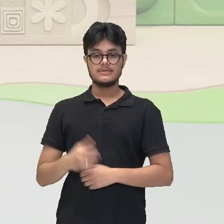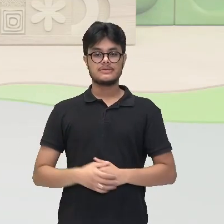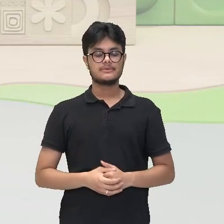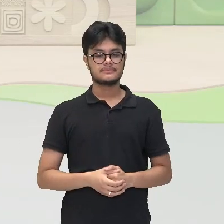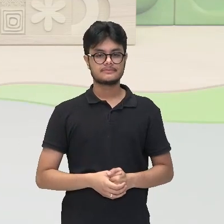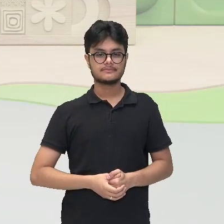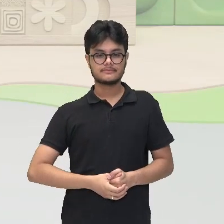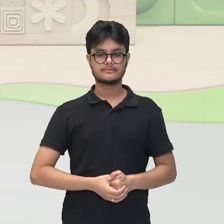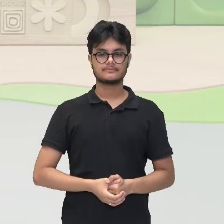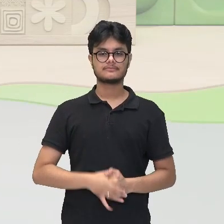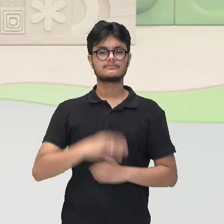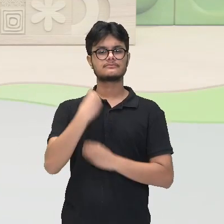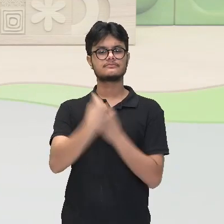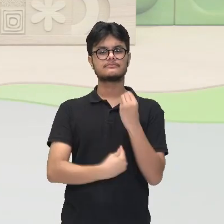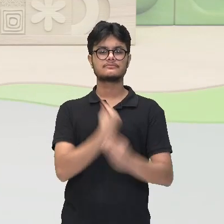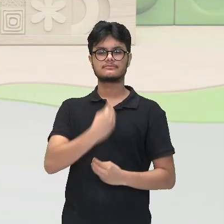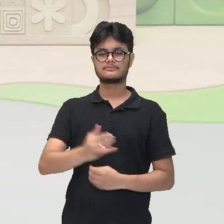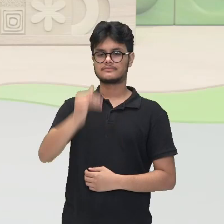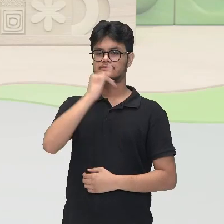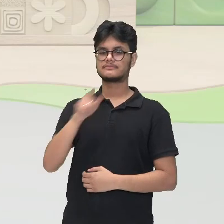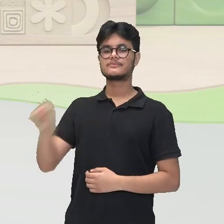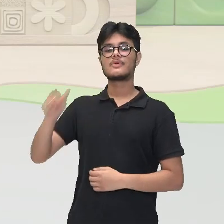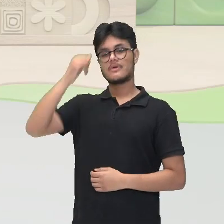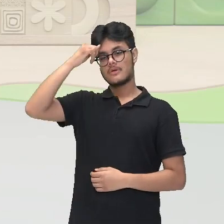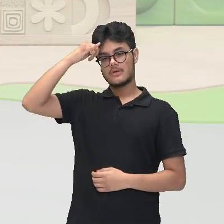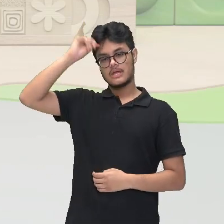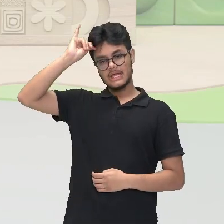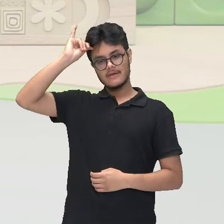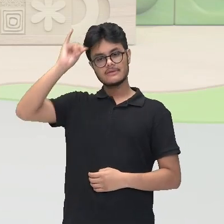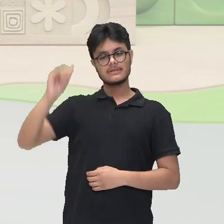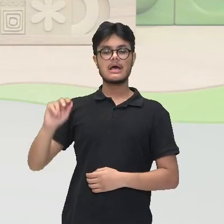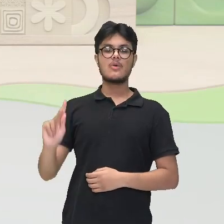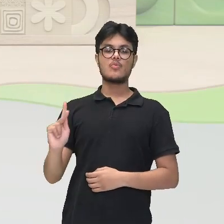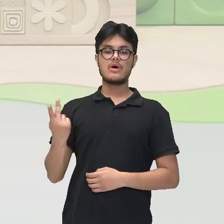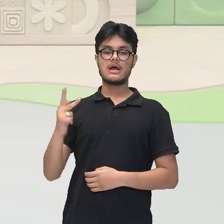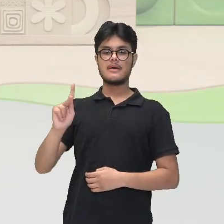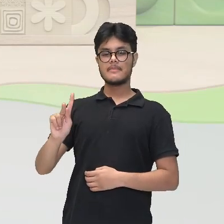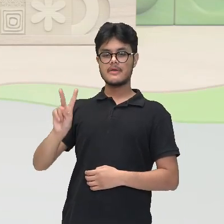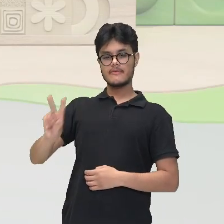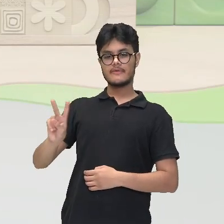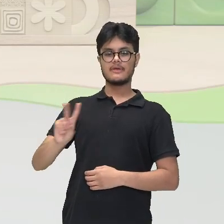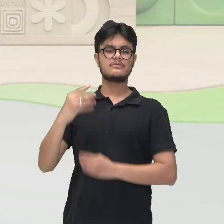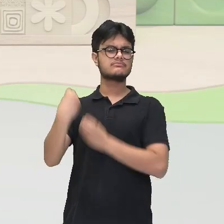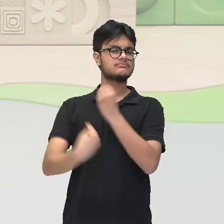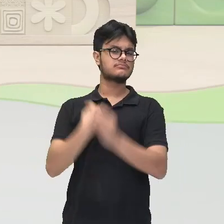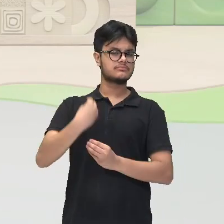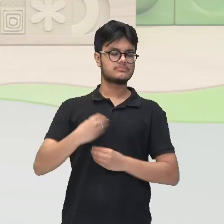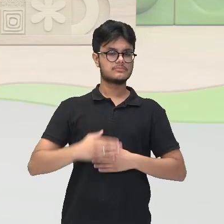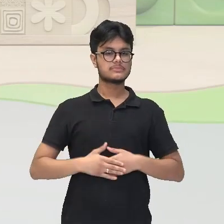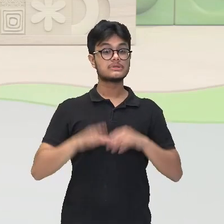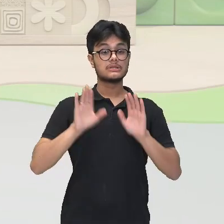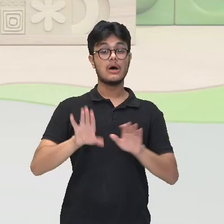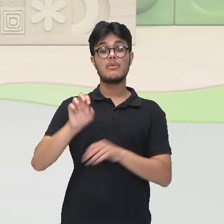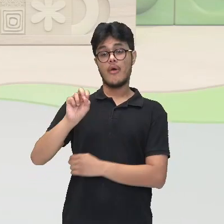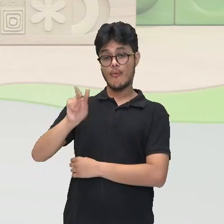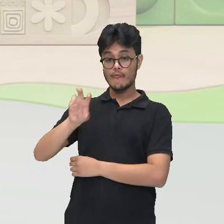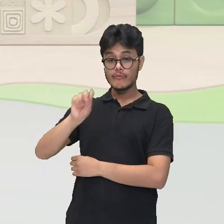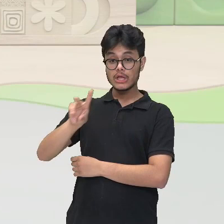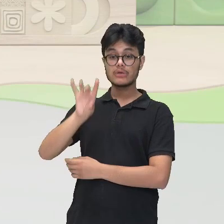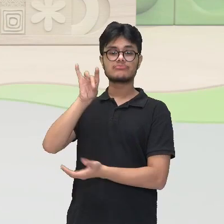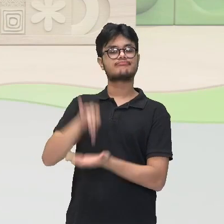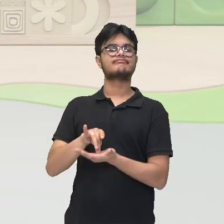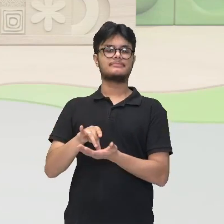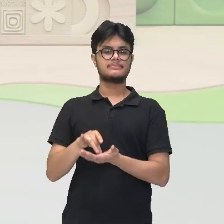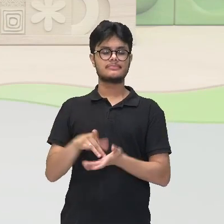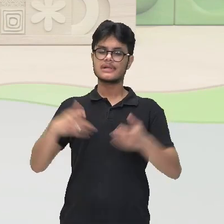2026. E de que maneira que a gente previne o HPV? Como eu falei para vocês, é um vírus